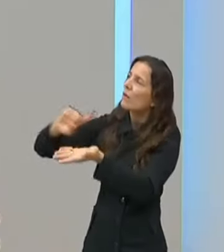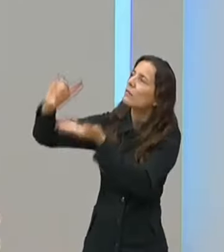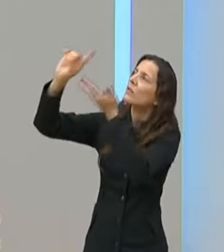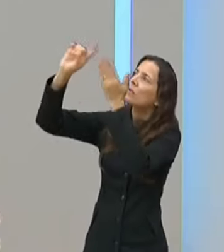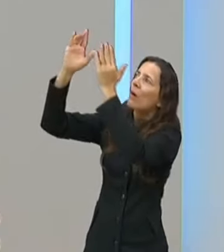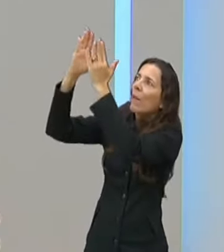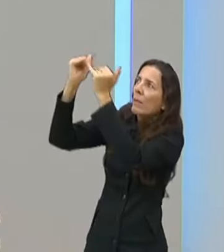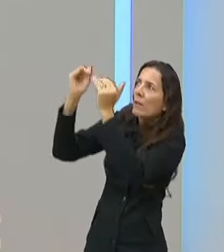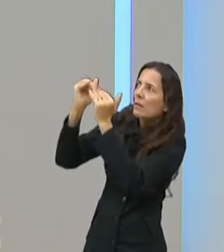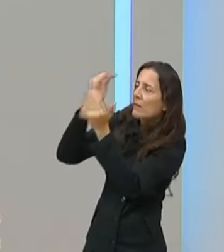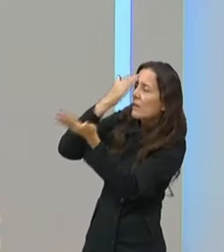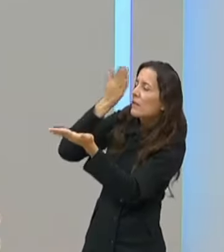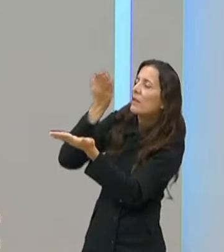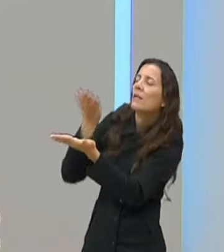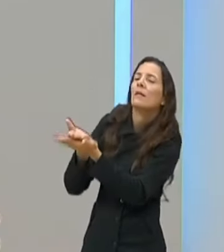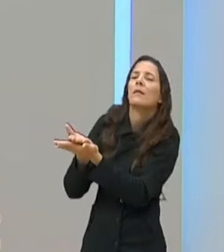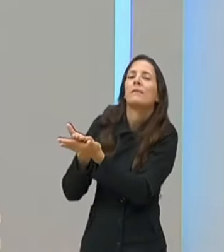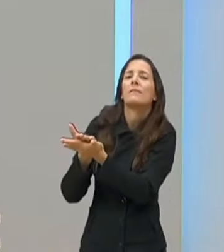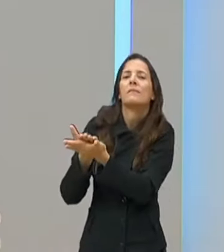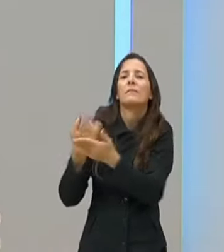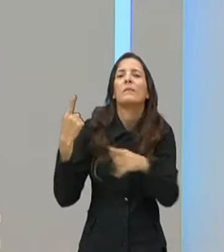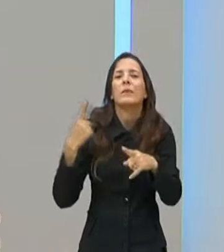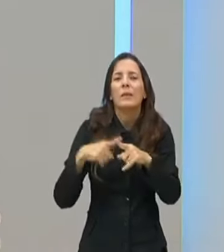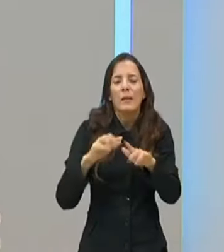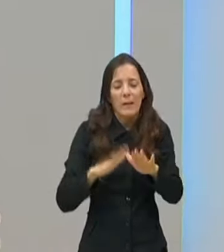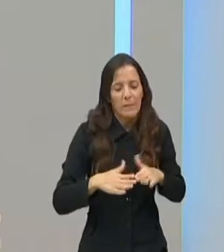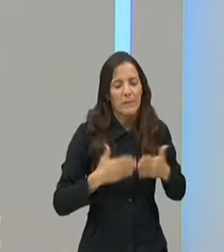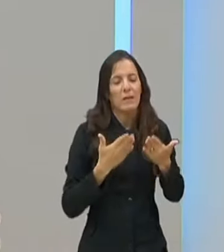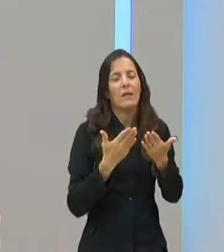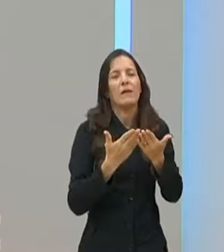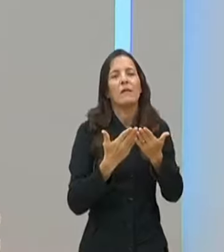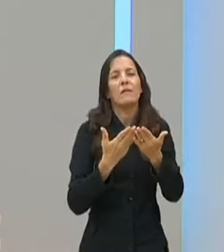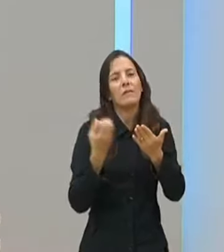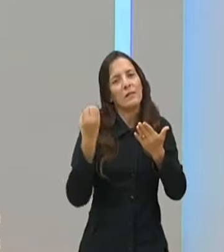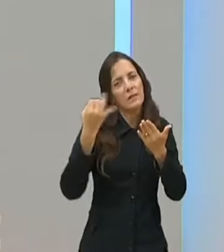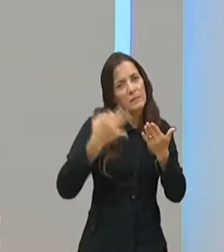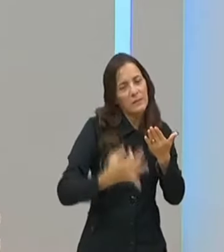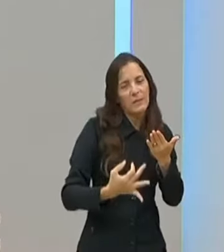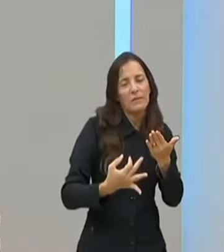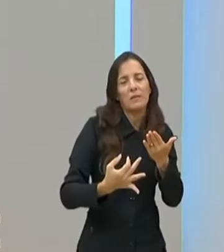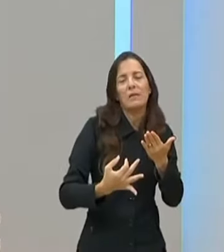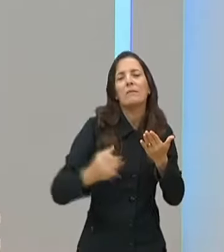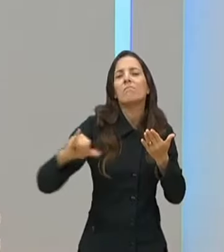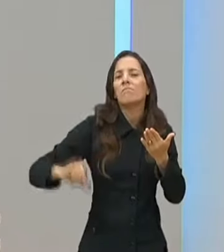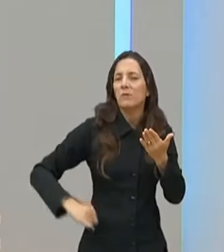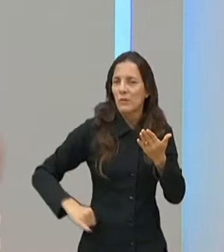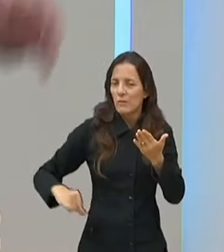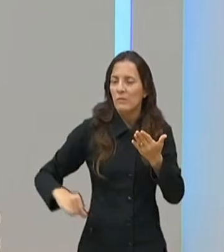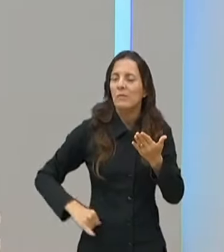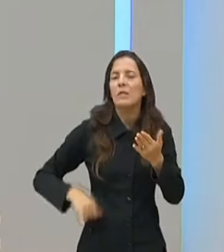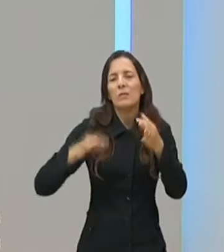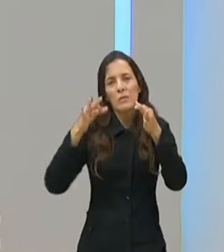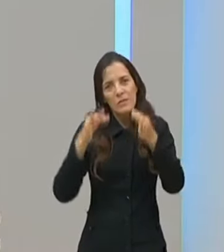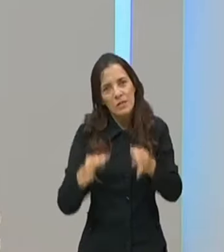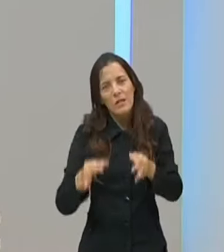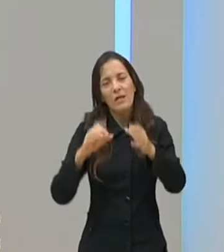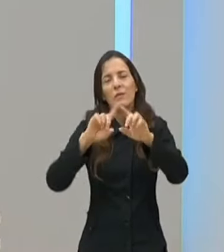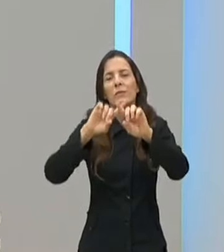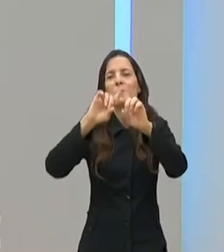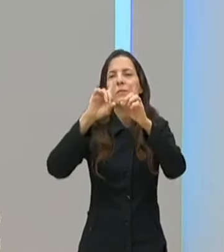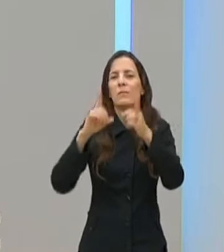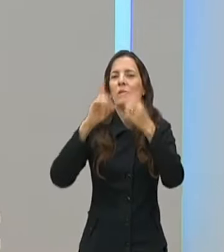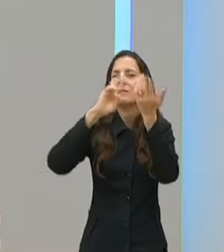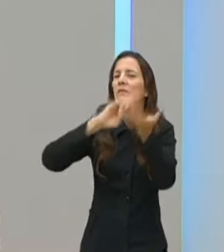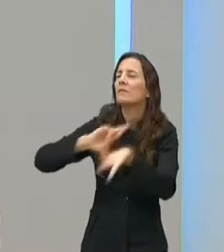as aflições dos justos, mas o Senhor o livra de todas. Então vamos clamar